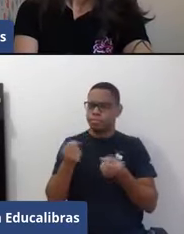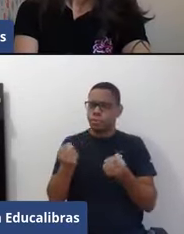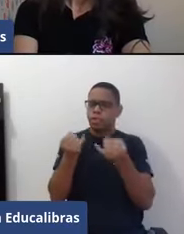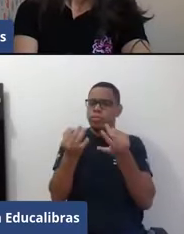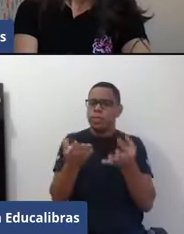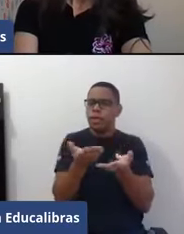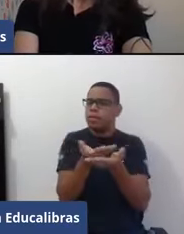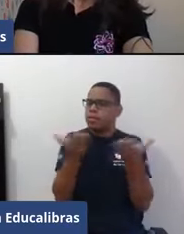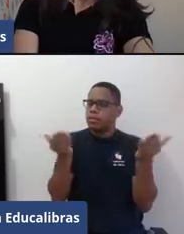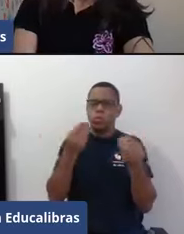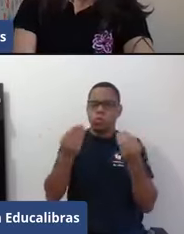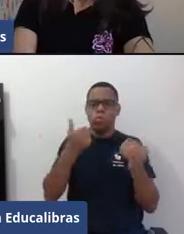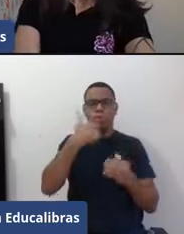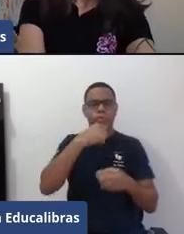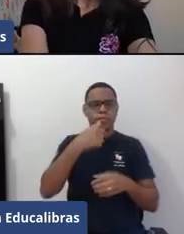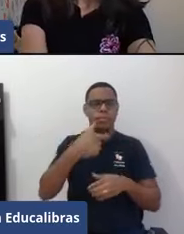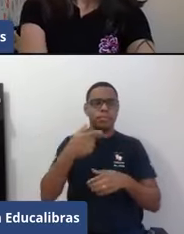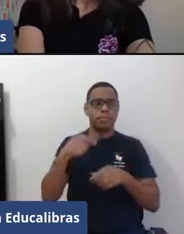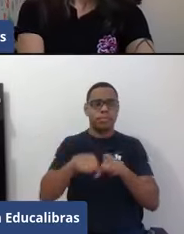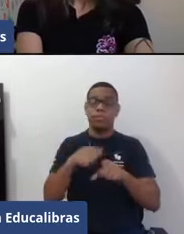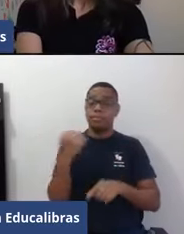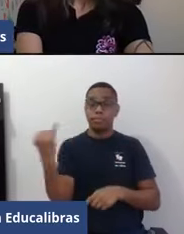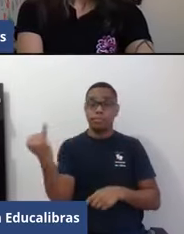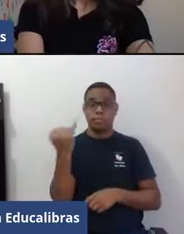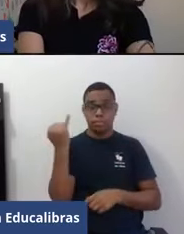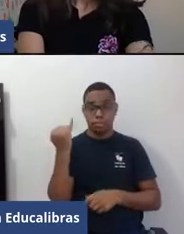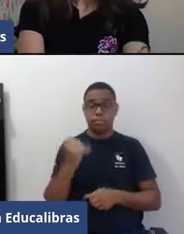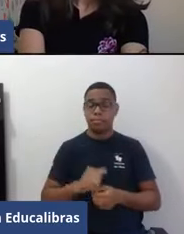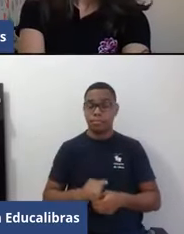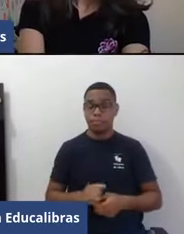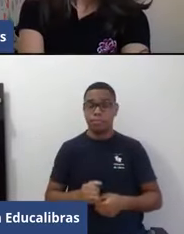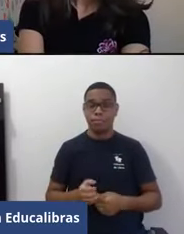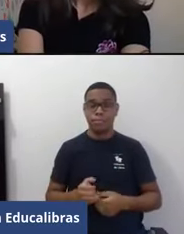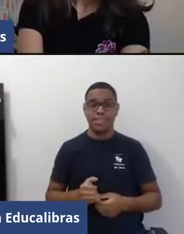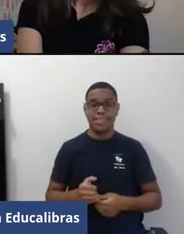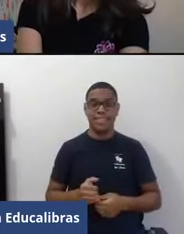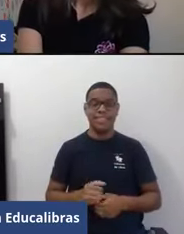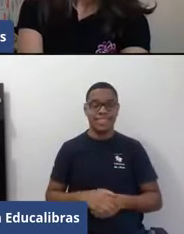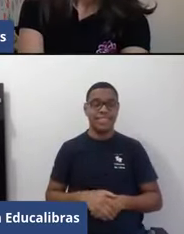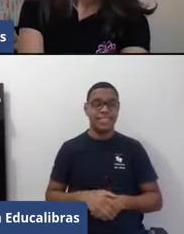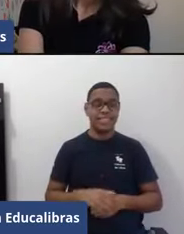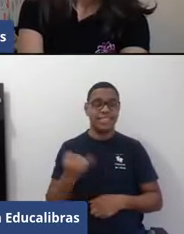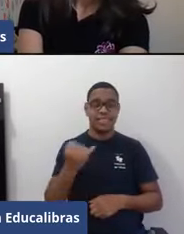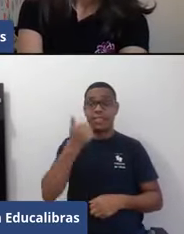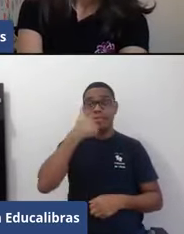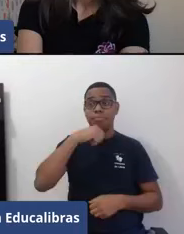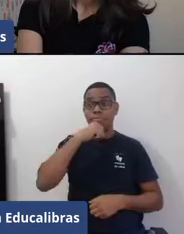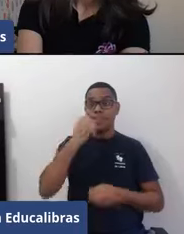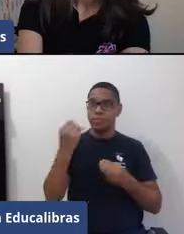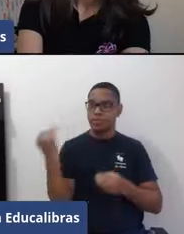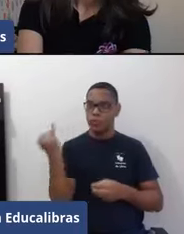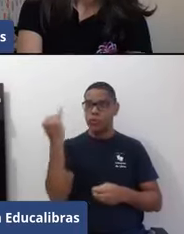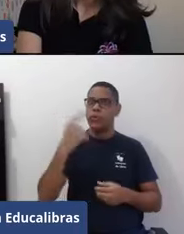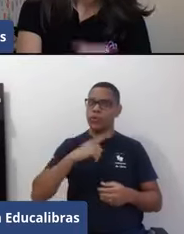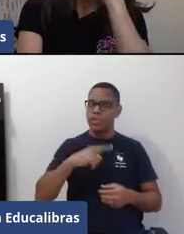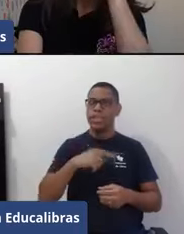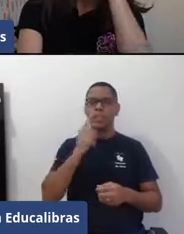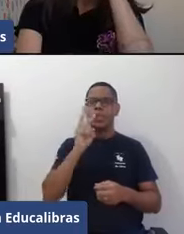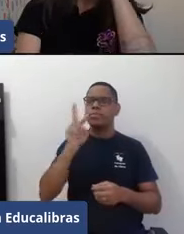né? E a importância, né? A importância da mãe, né? O que você